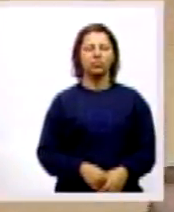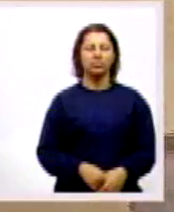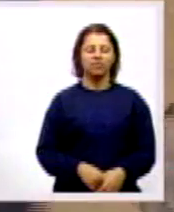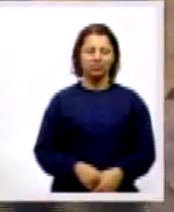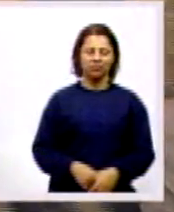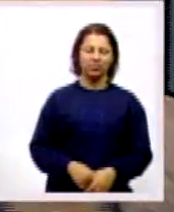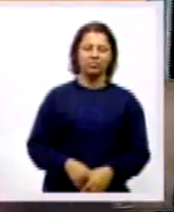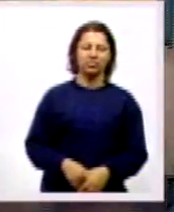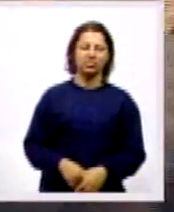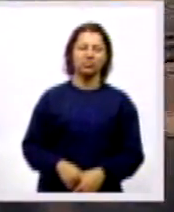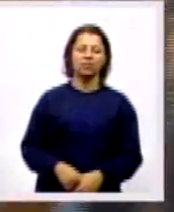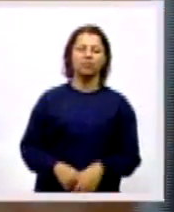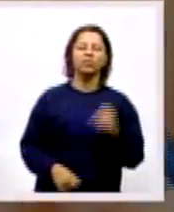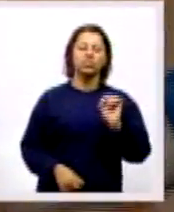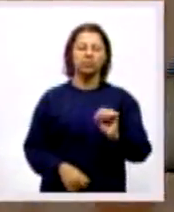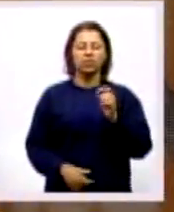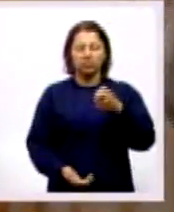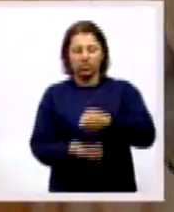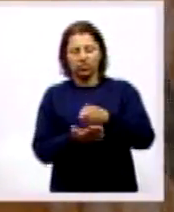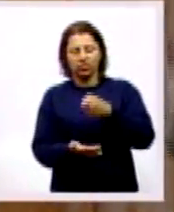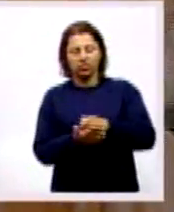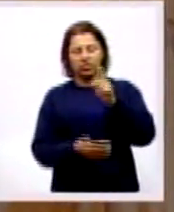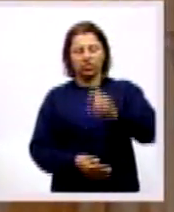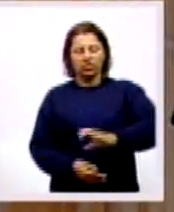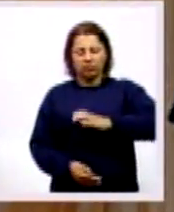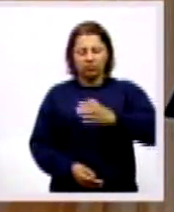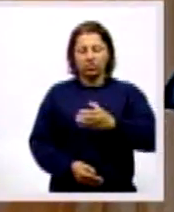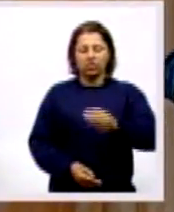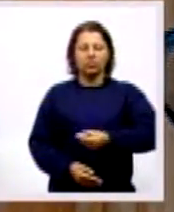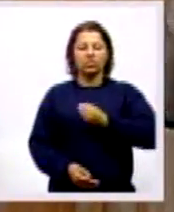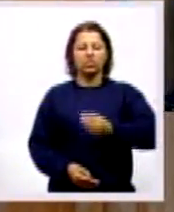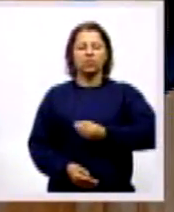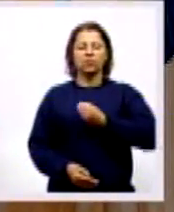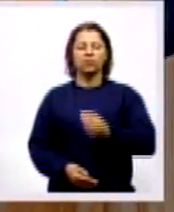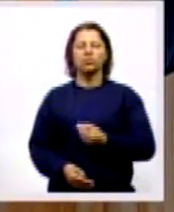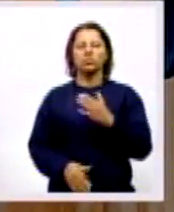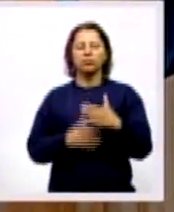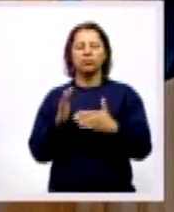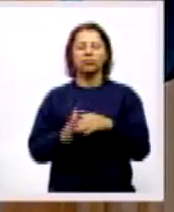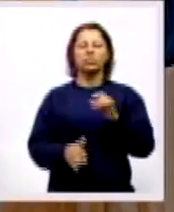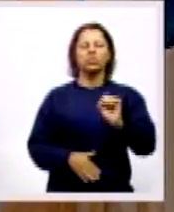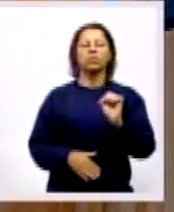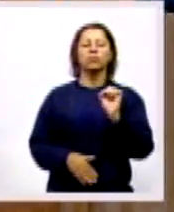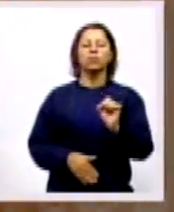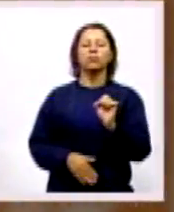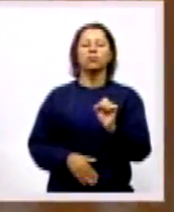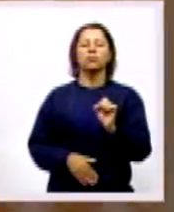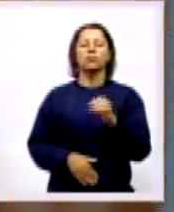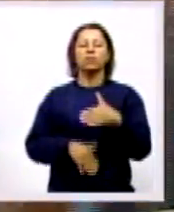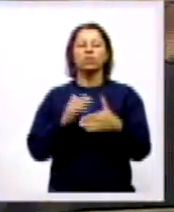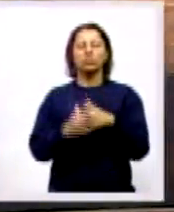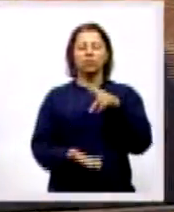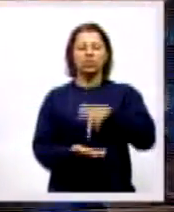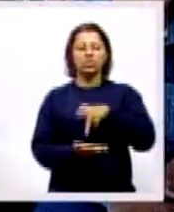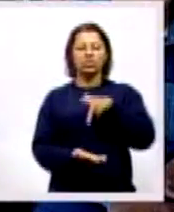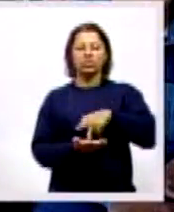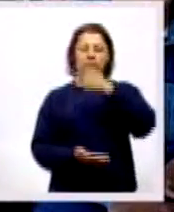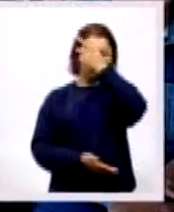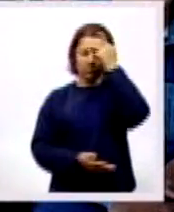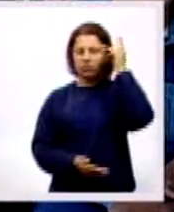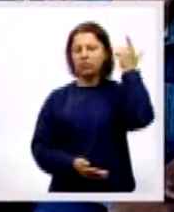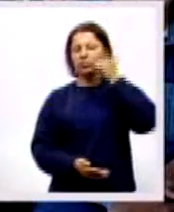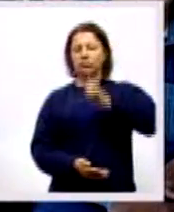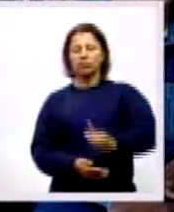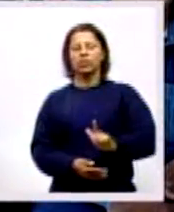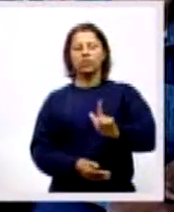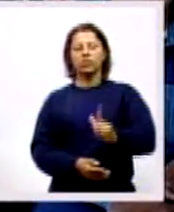vital. O elan vital, segundo o filósofo, era tudo aquilo, todas as realidades humanas que são